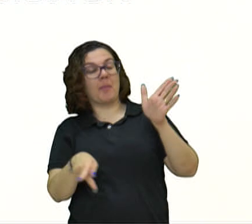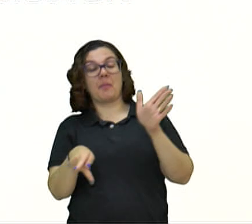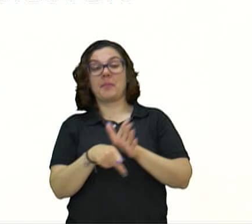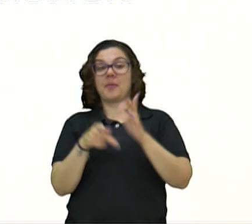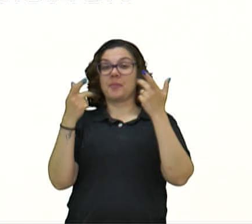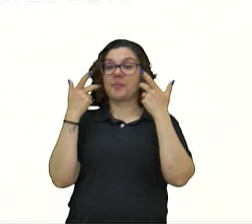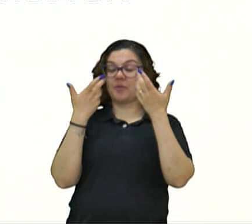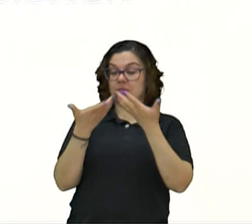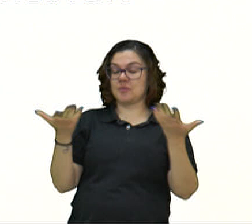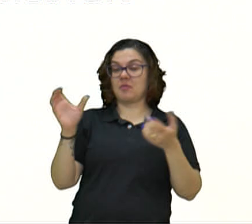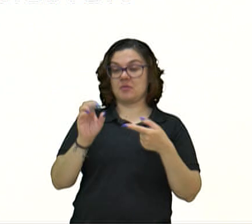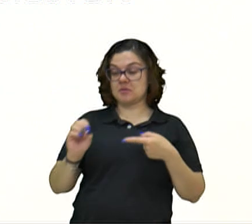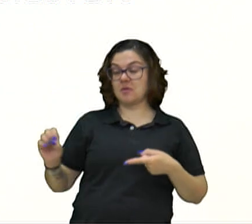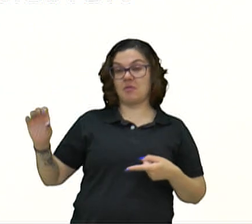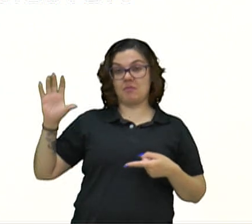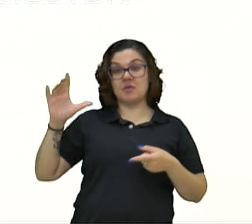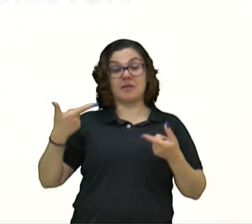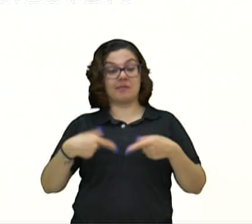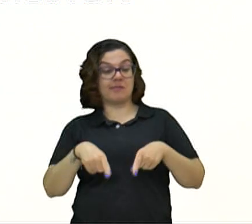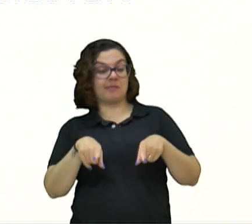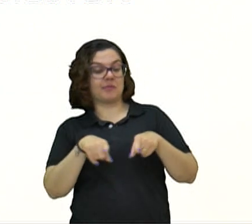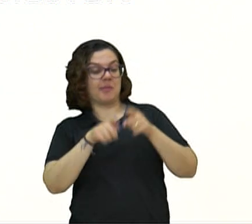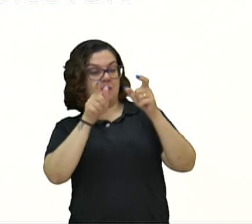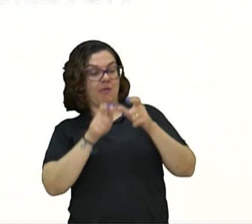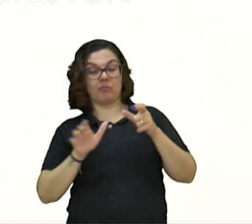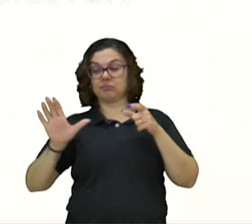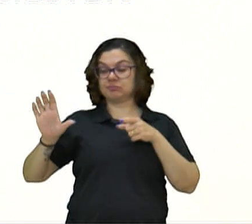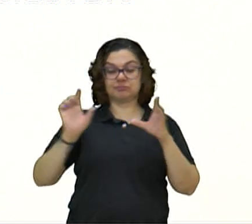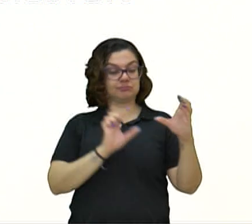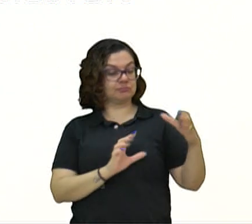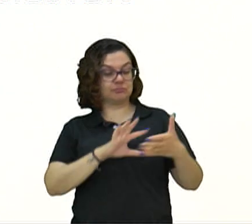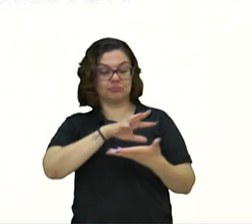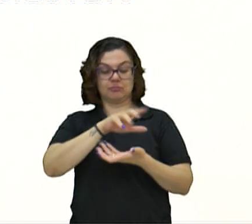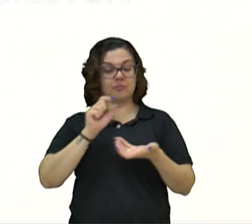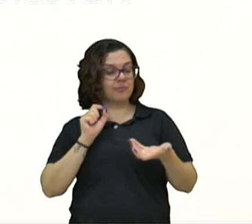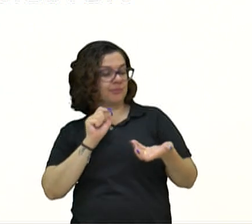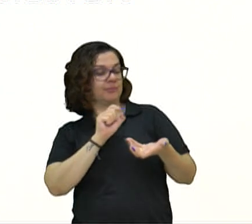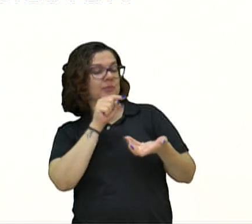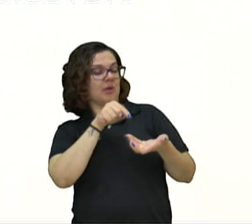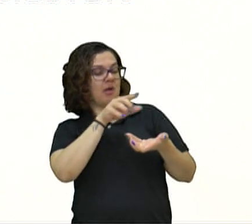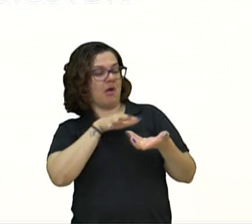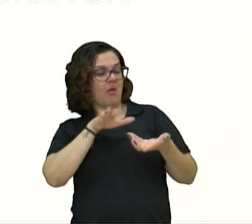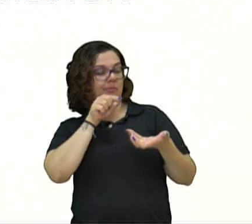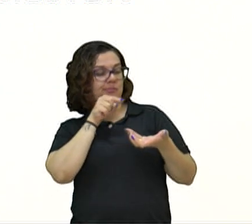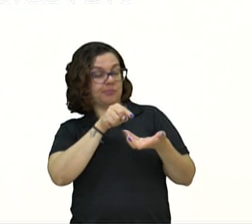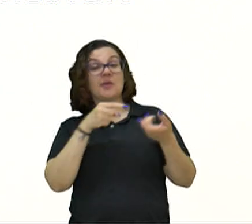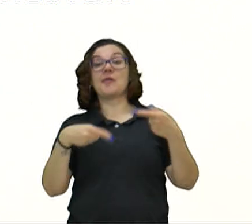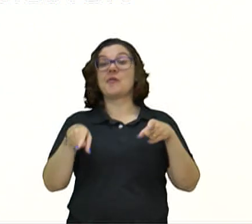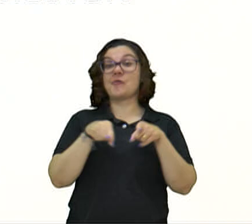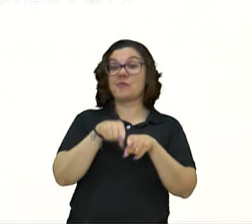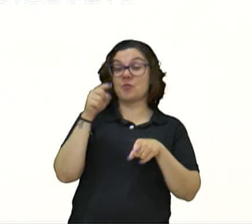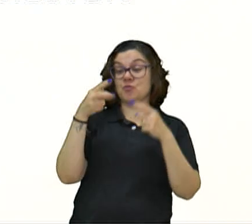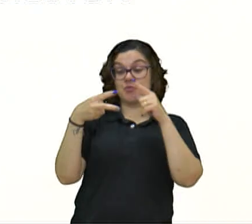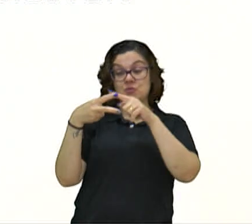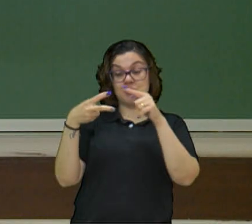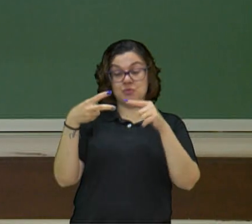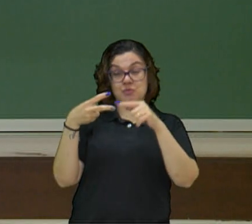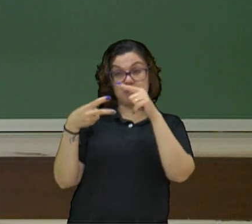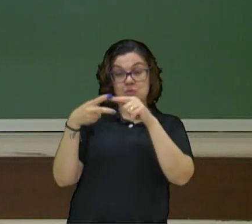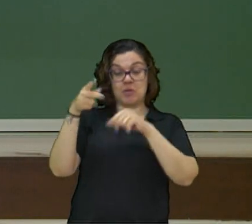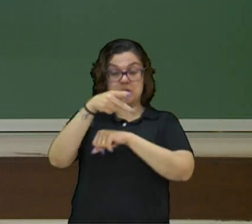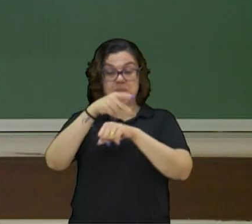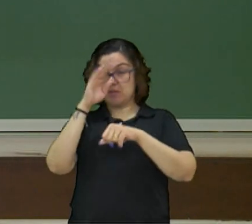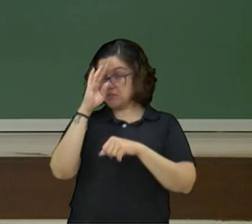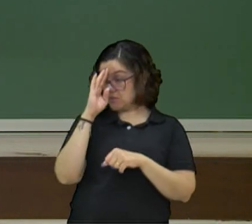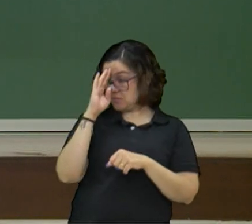de recursos naturais da oceania e a sua localização vimos que austrália e nova zelândia são os países de referência